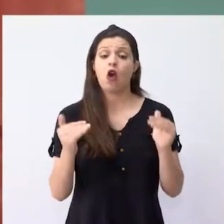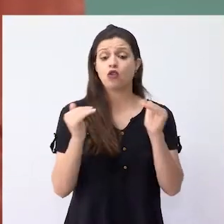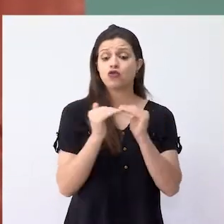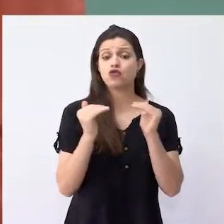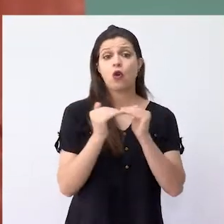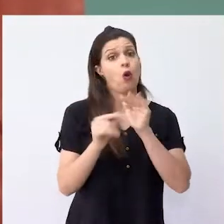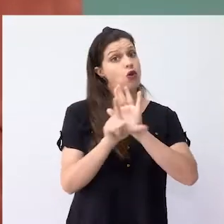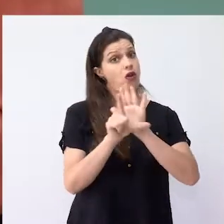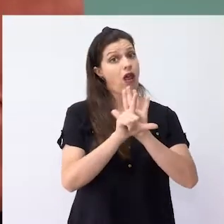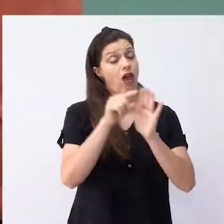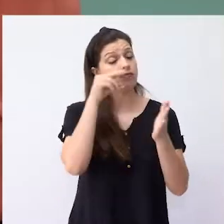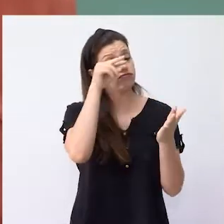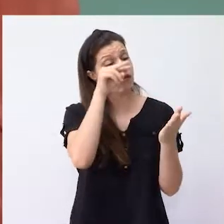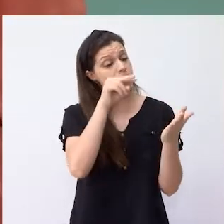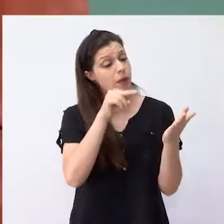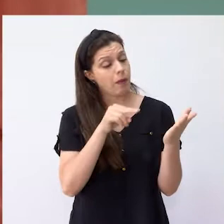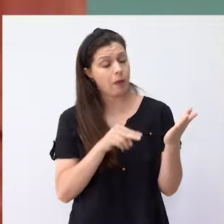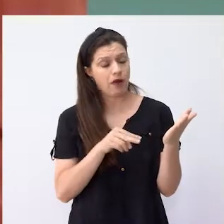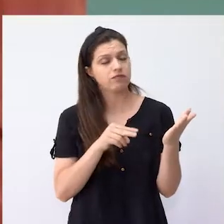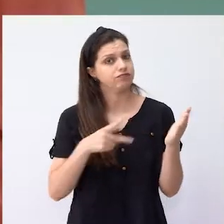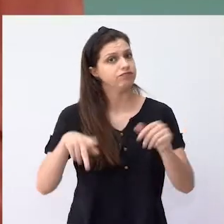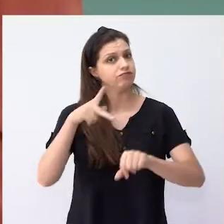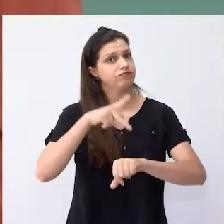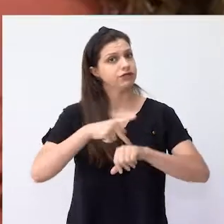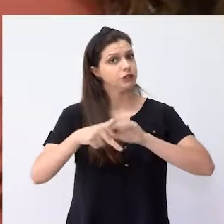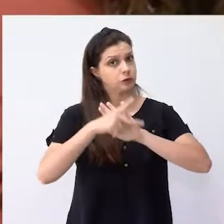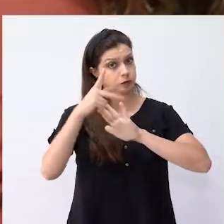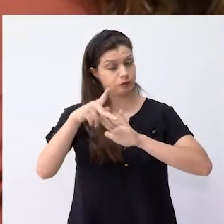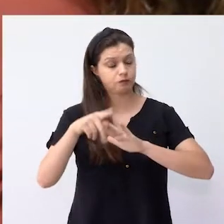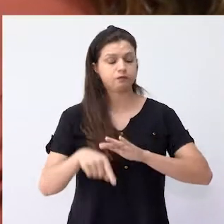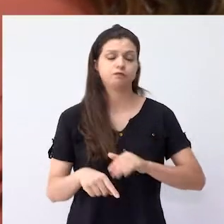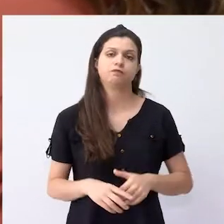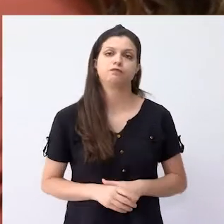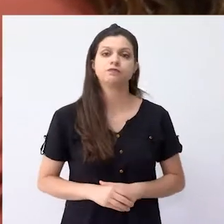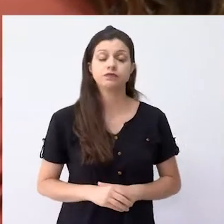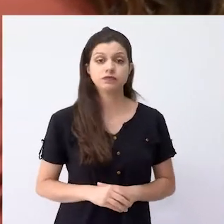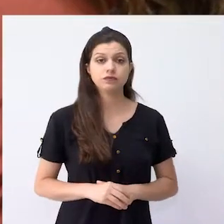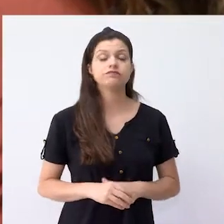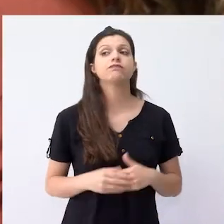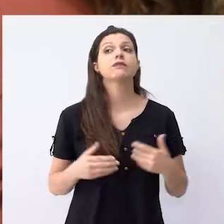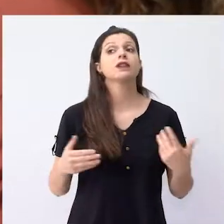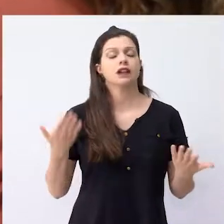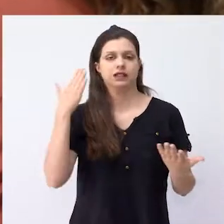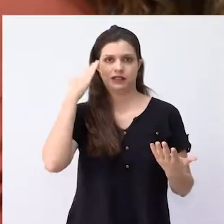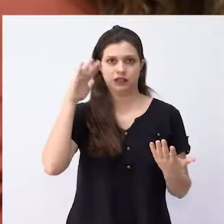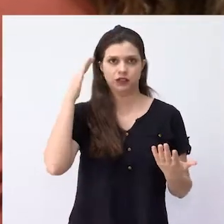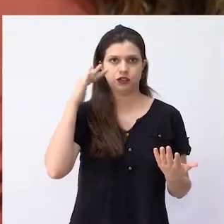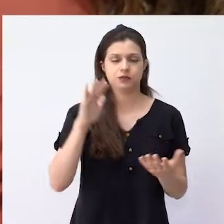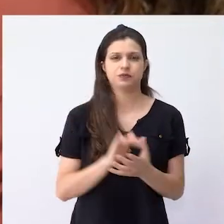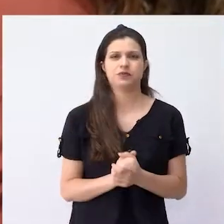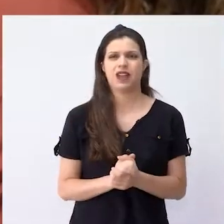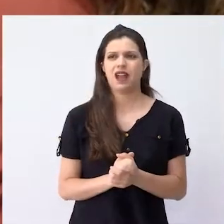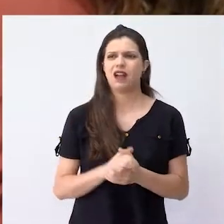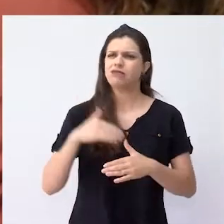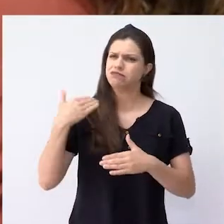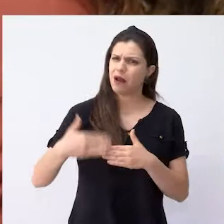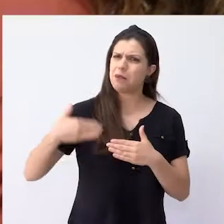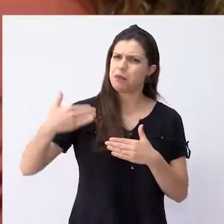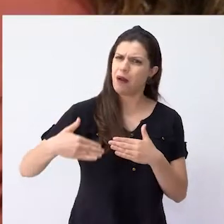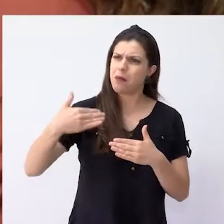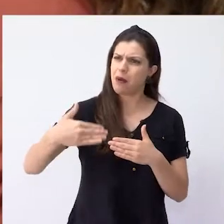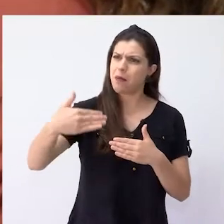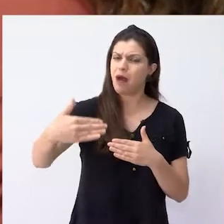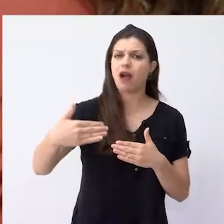diz a legislação ordinária do nosso país. Entendi. Quer dizer, a gente vê rotineiramente esse assunto